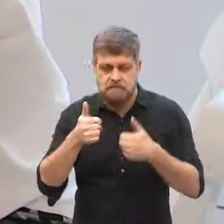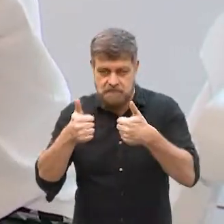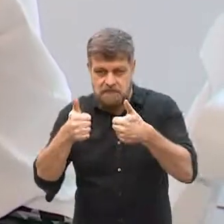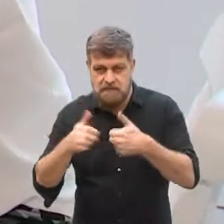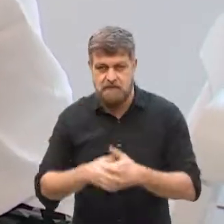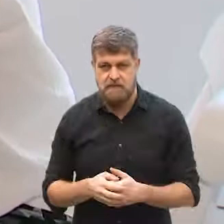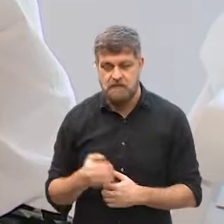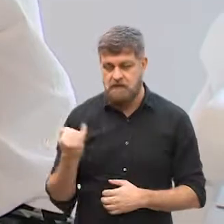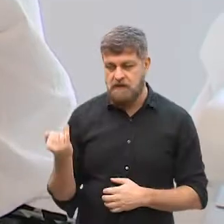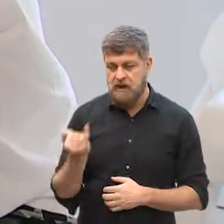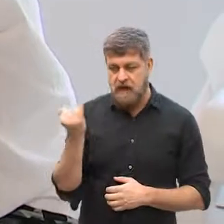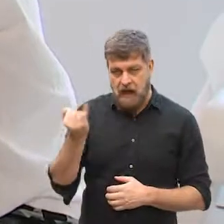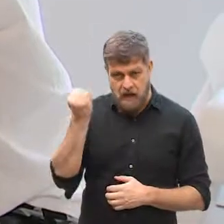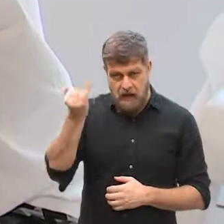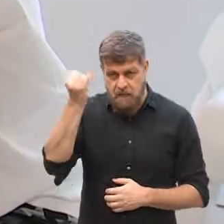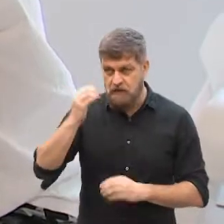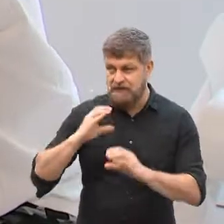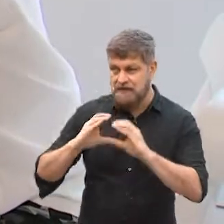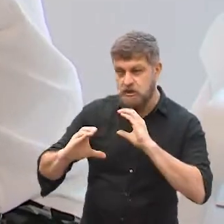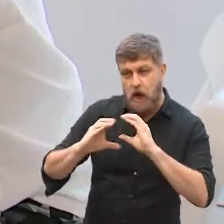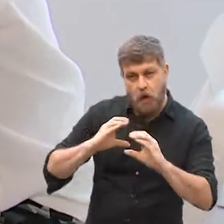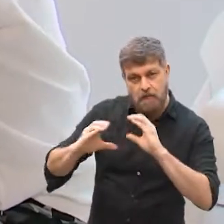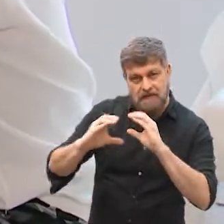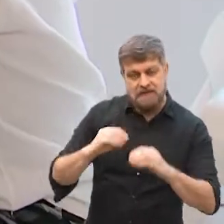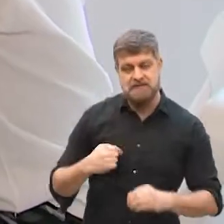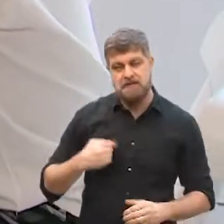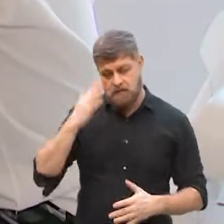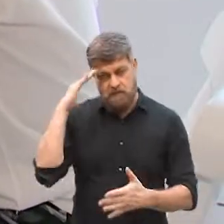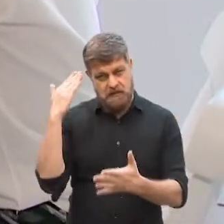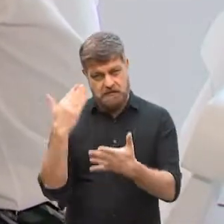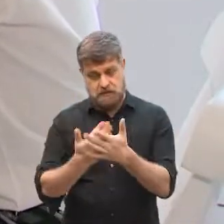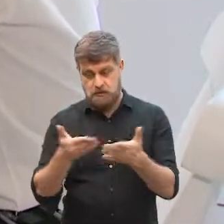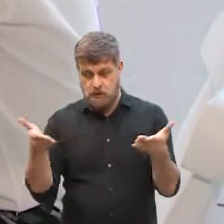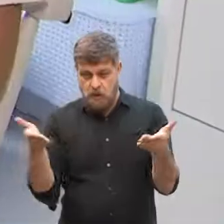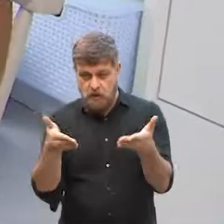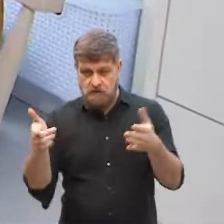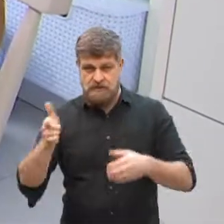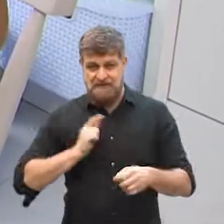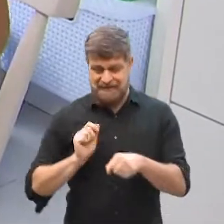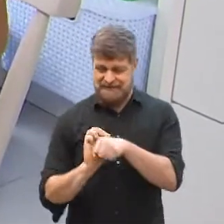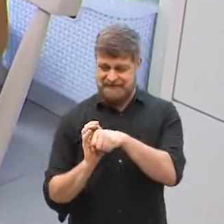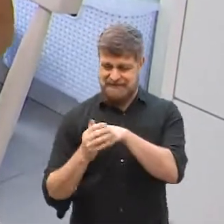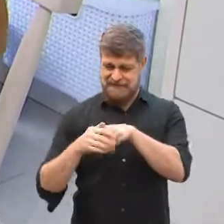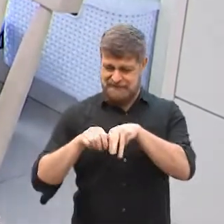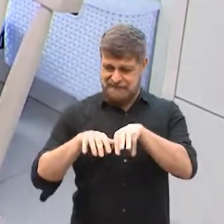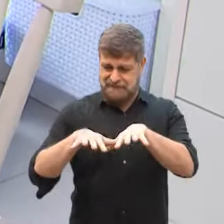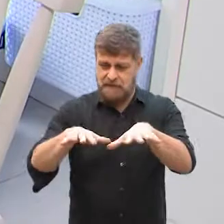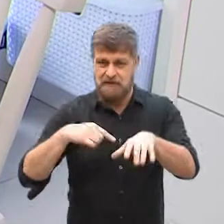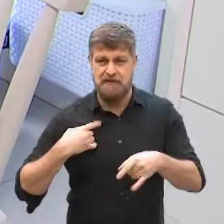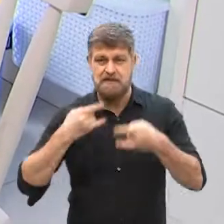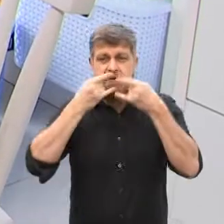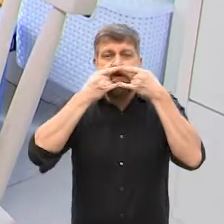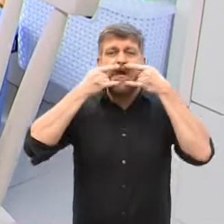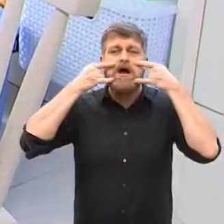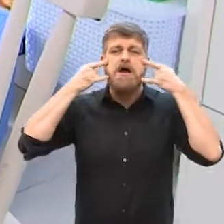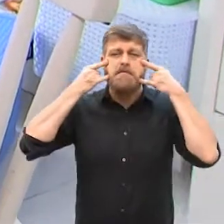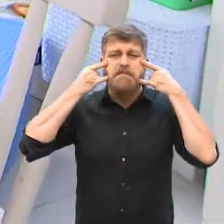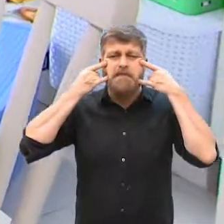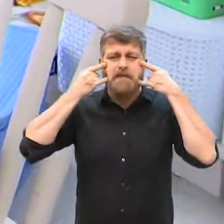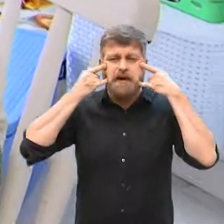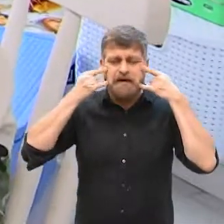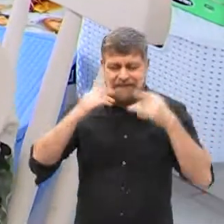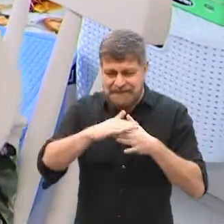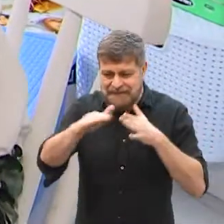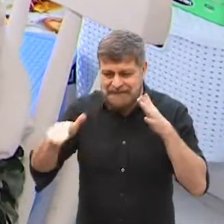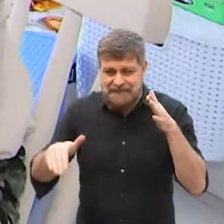esses exercícios para toda a comunicação. Eu acredito que hoje em dia, diante dessa pandemia, que a gente está tendo que usar máscara, tudo isso está